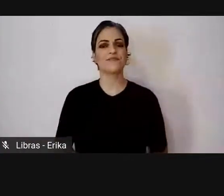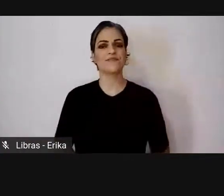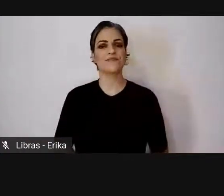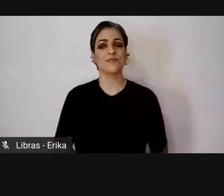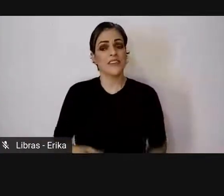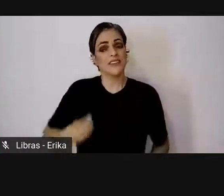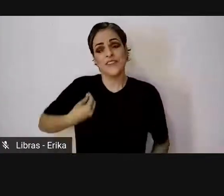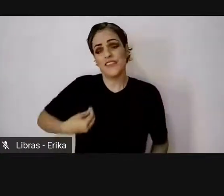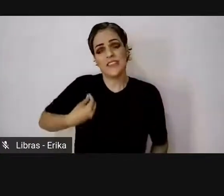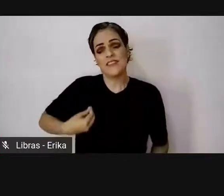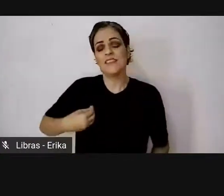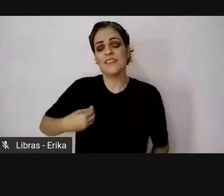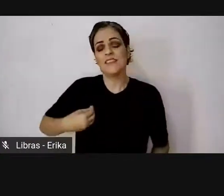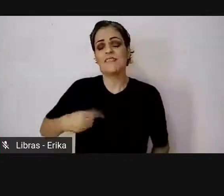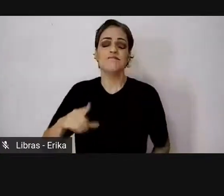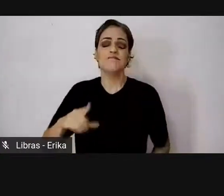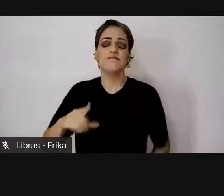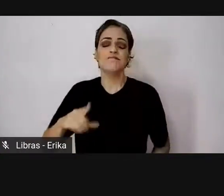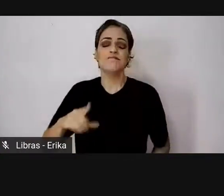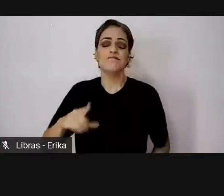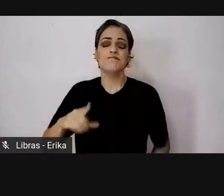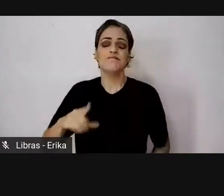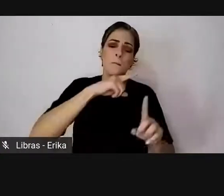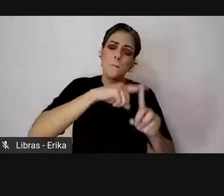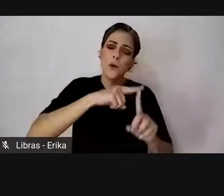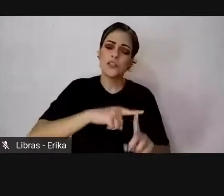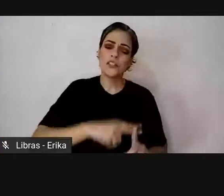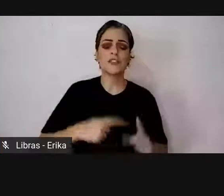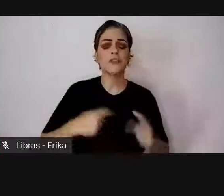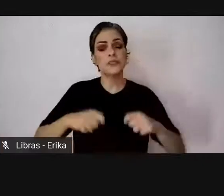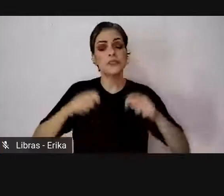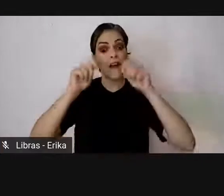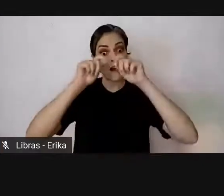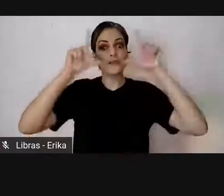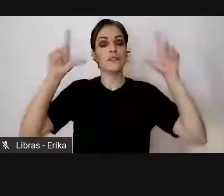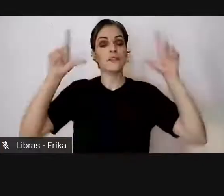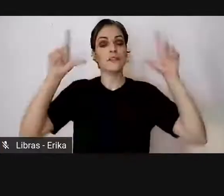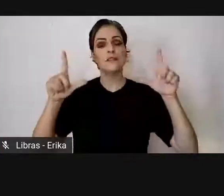o olhar atento para prestar atenção a esse lado positivo.